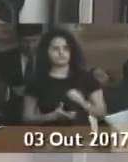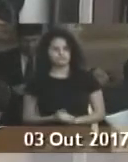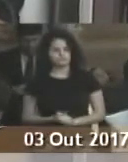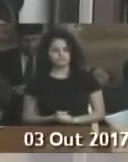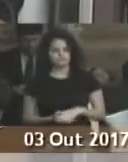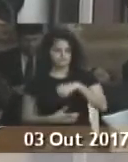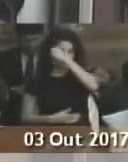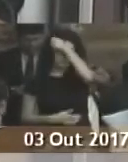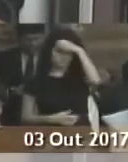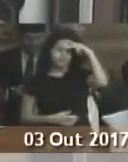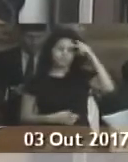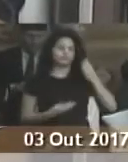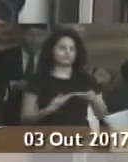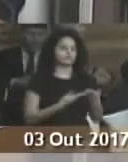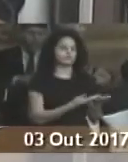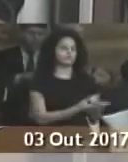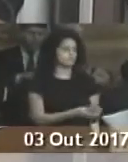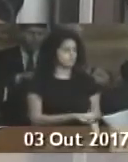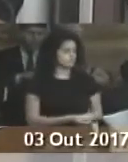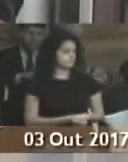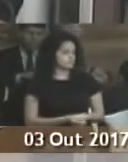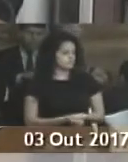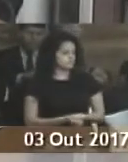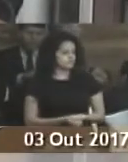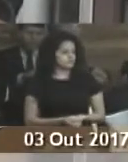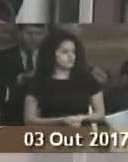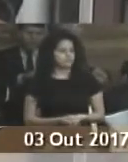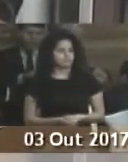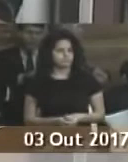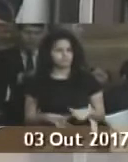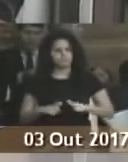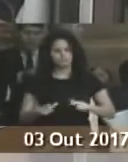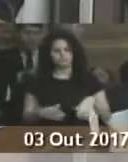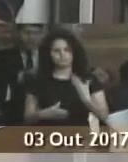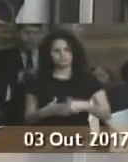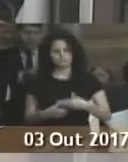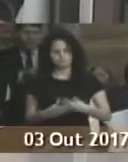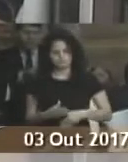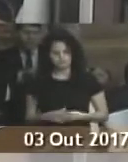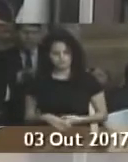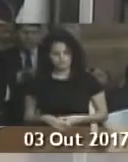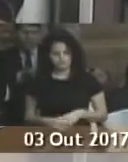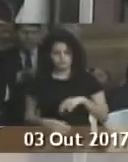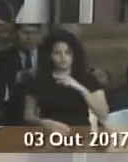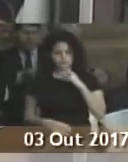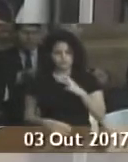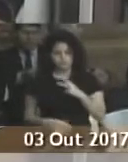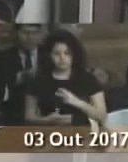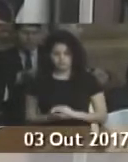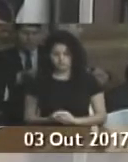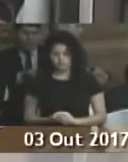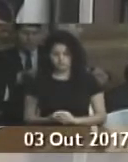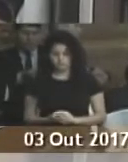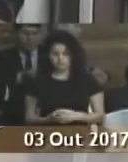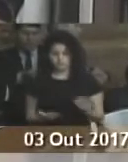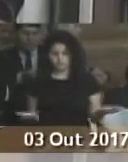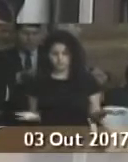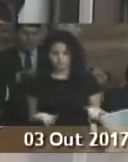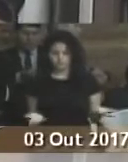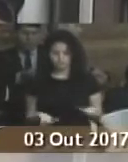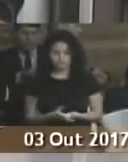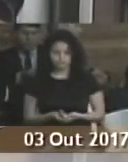né? Junto ao trabalho aí do secretário, Jorge Eduardo. E dizer que esse momento, para mim, é